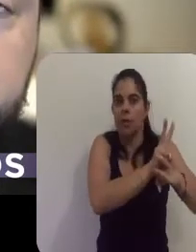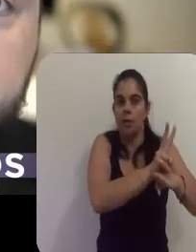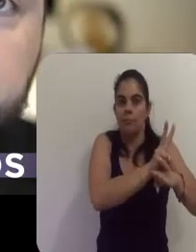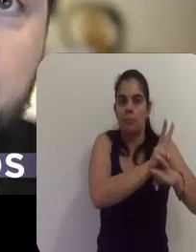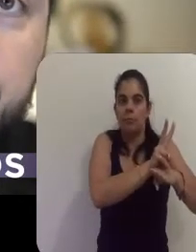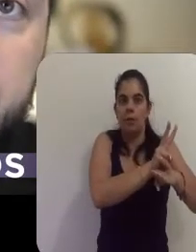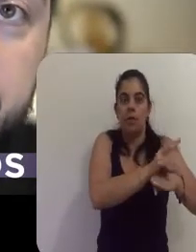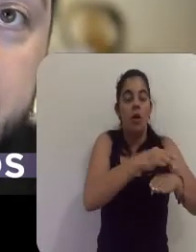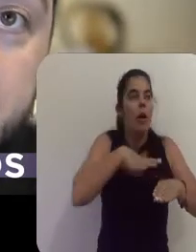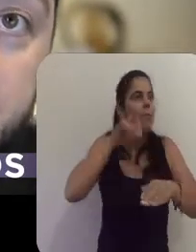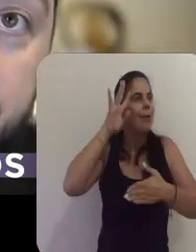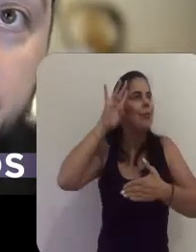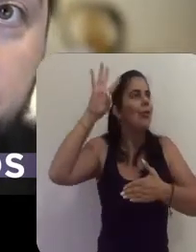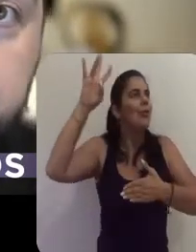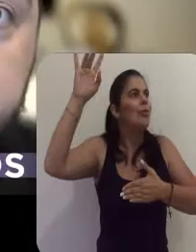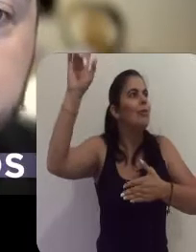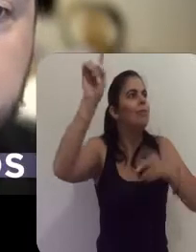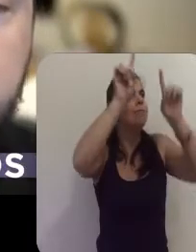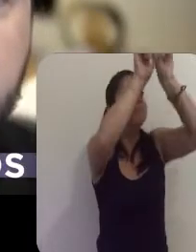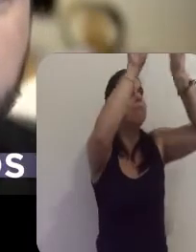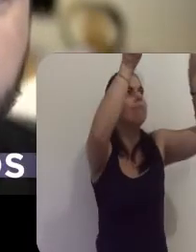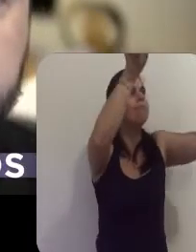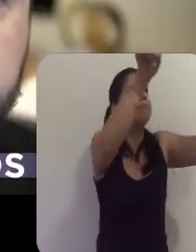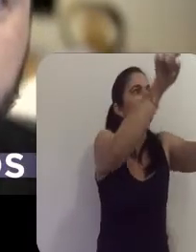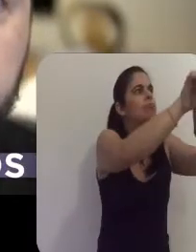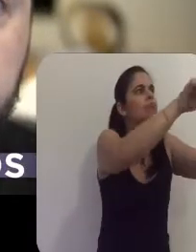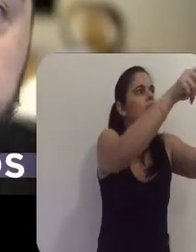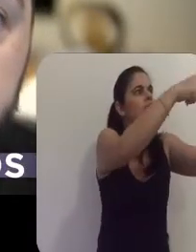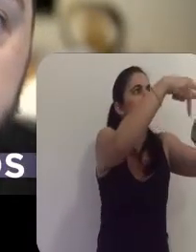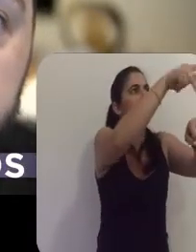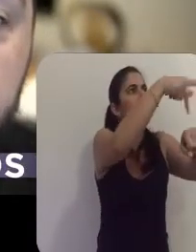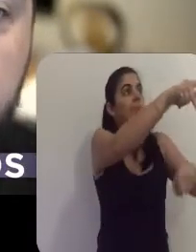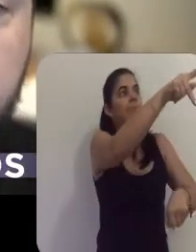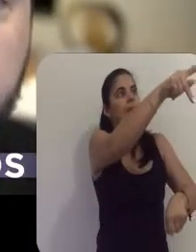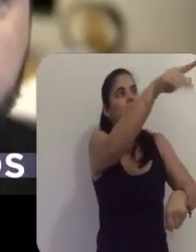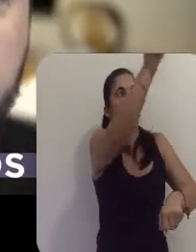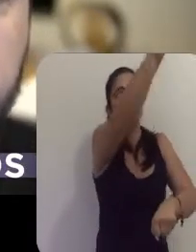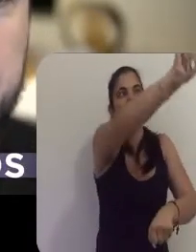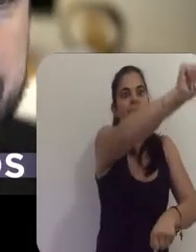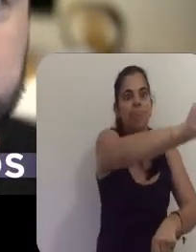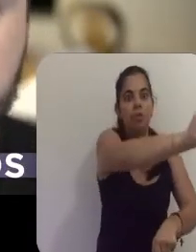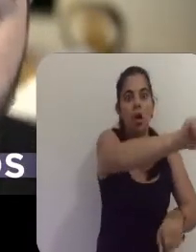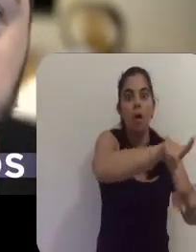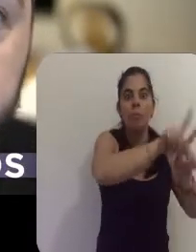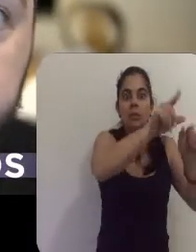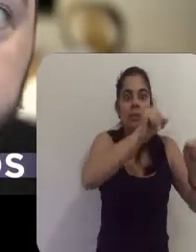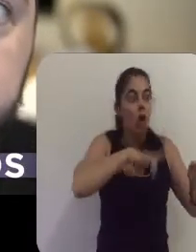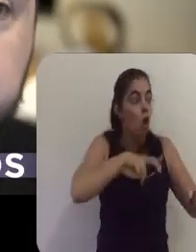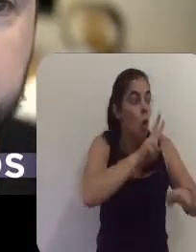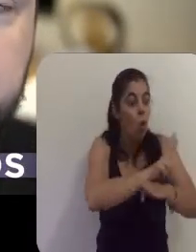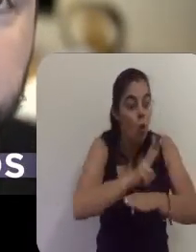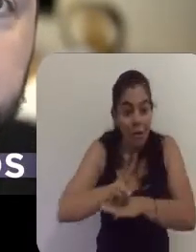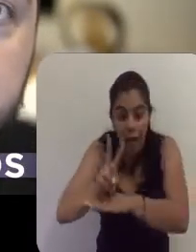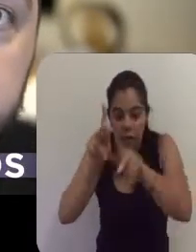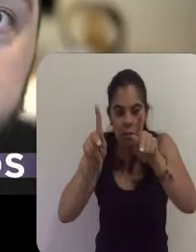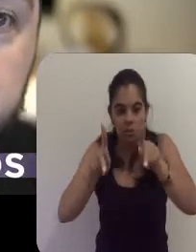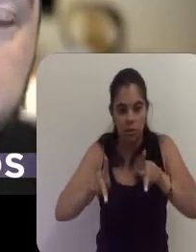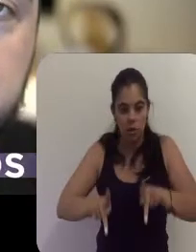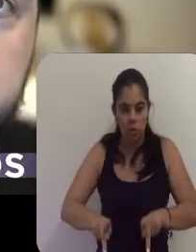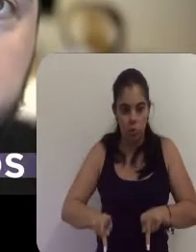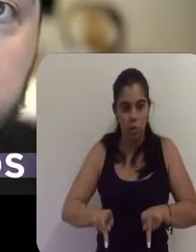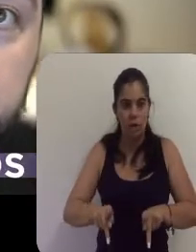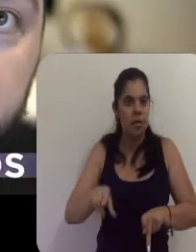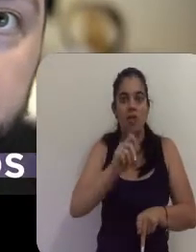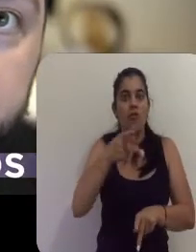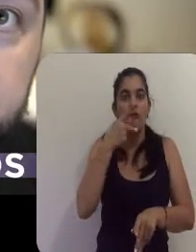A gente não está arrumando para esse cenário. Como eu disse, a gente está tomando medidas de todo tipo para manter as